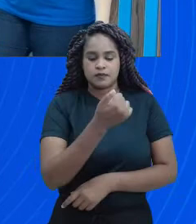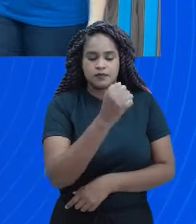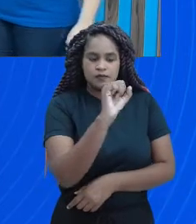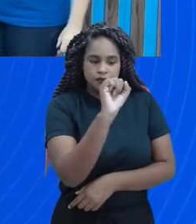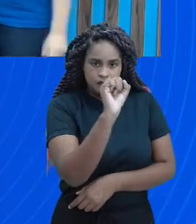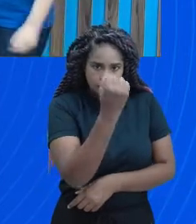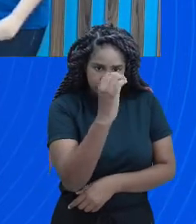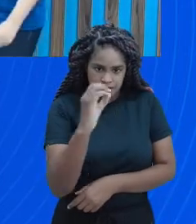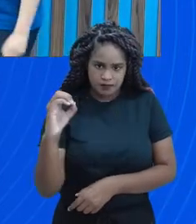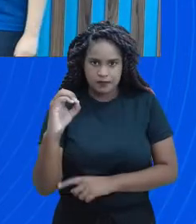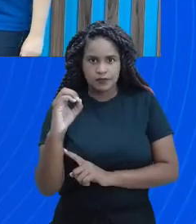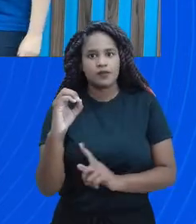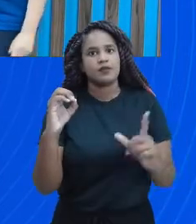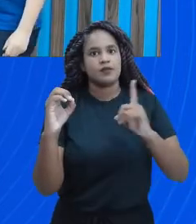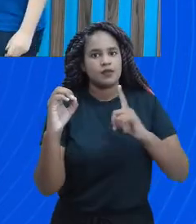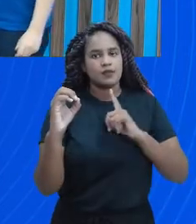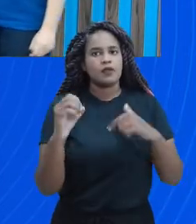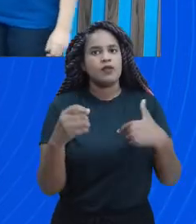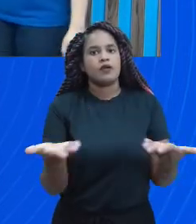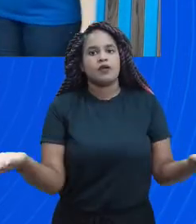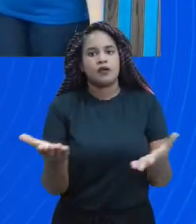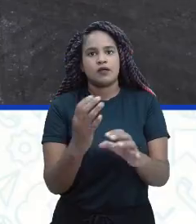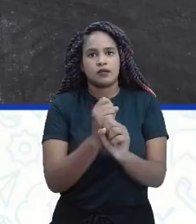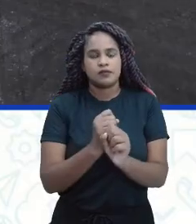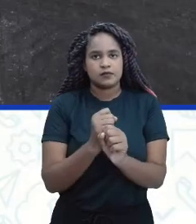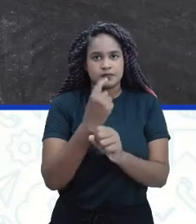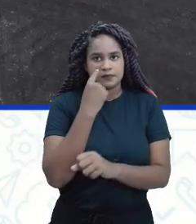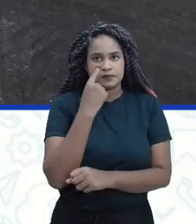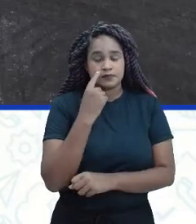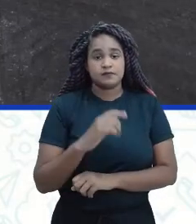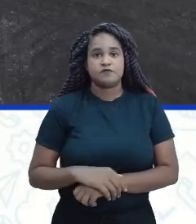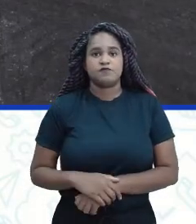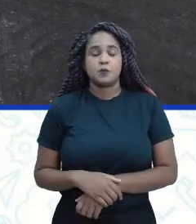800, quanto que a gente vai calcular aqui dessa porcentagem?